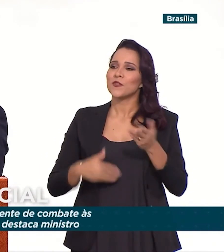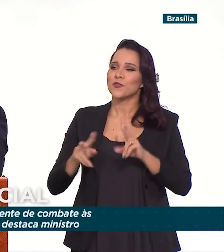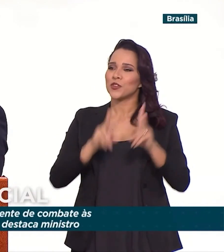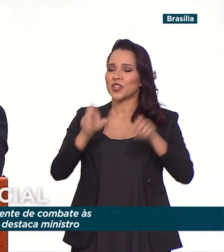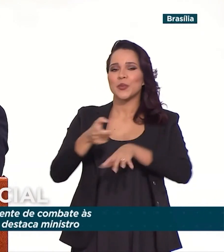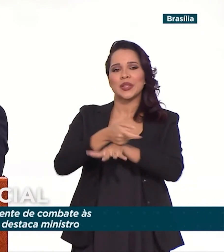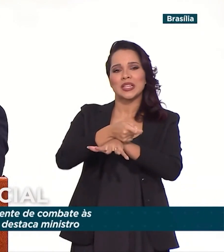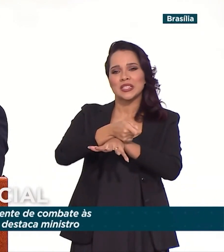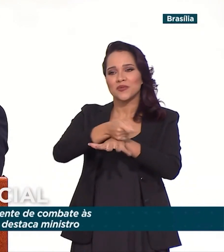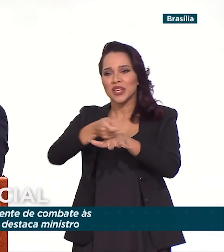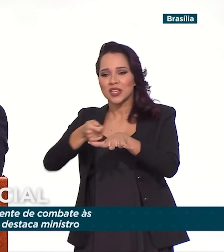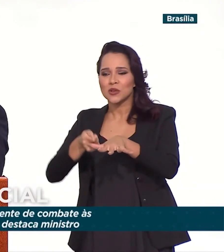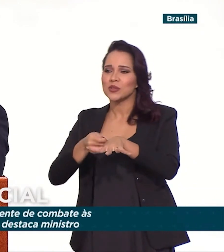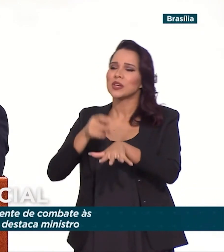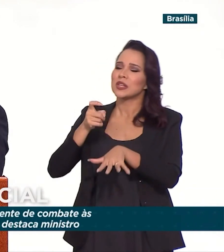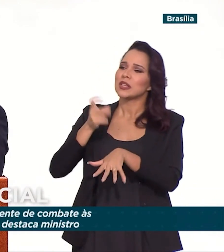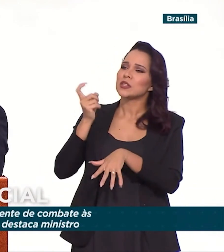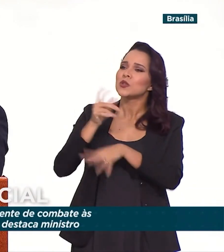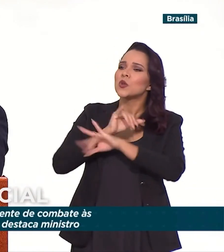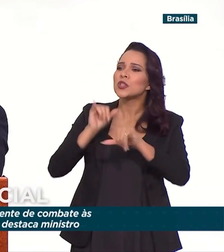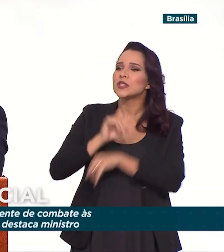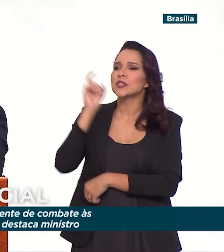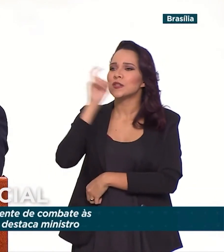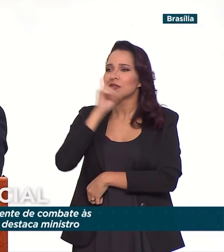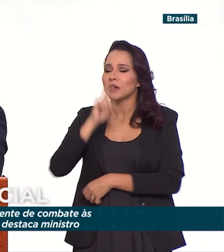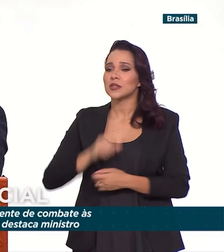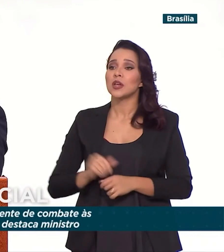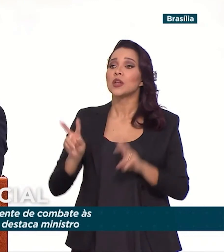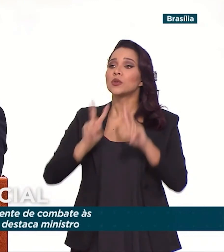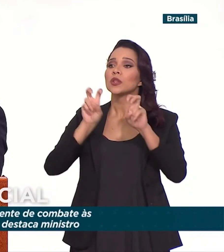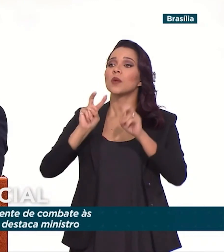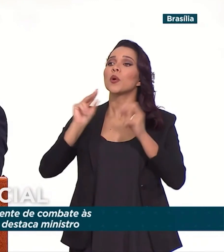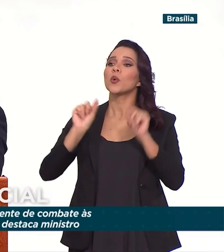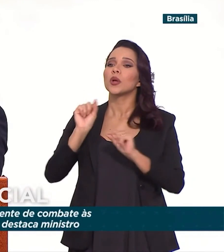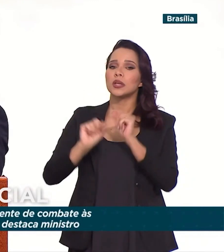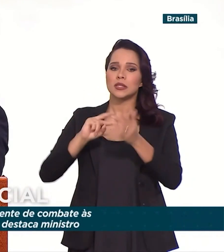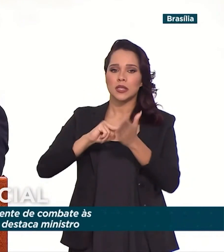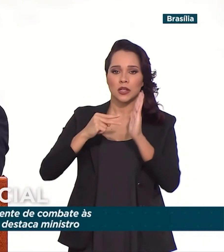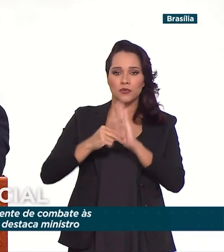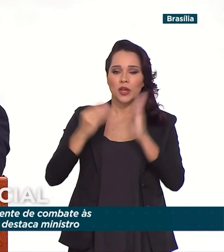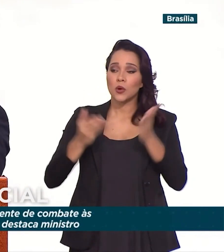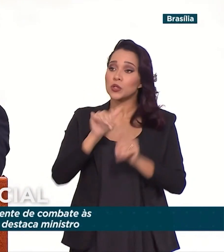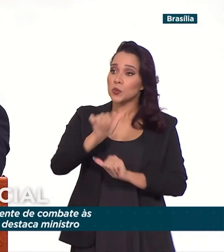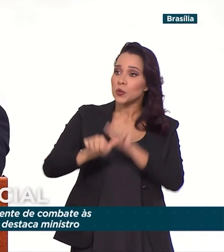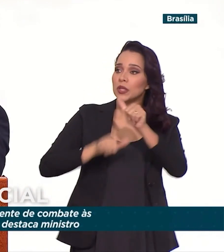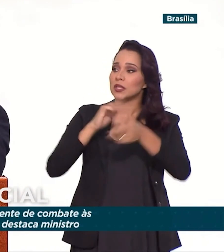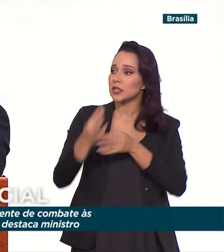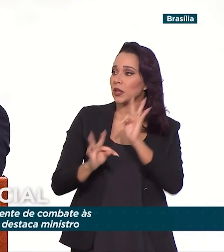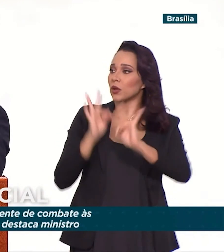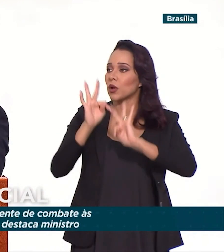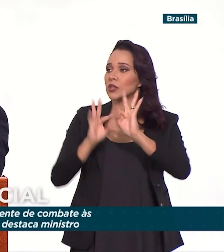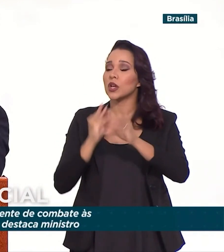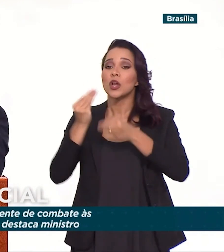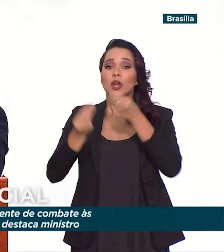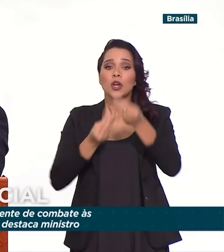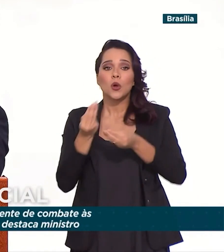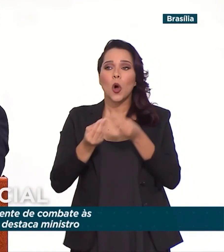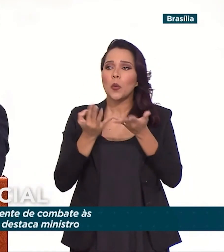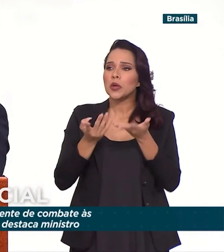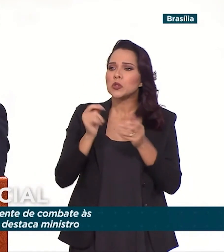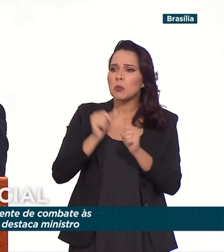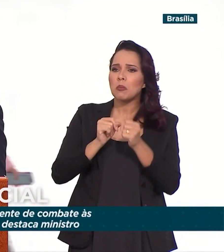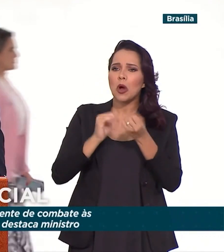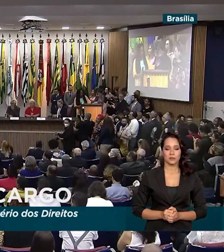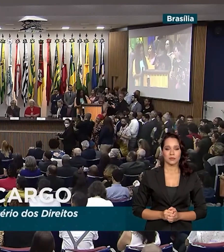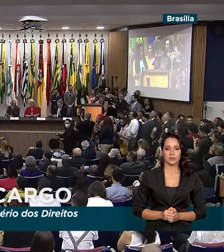das fake news, o tema do que representa hoje as mudanças tecnológicas e a forma como isso corrói a